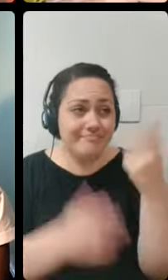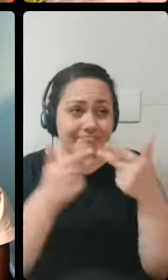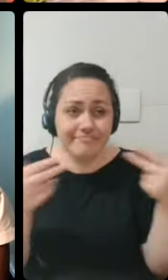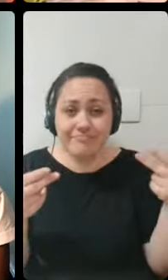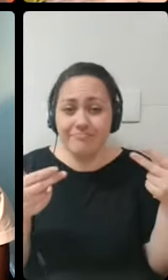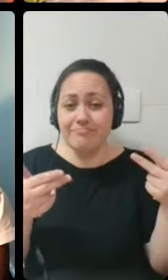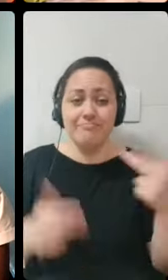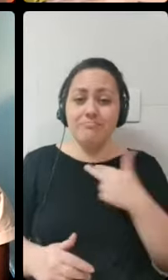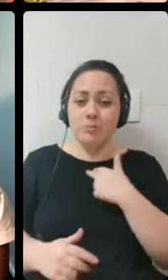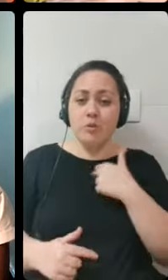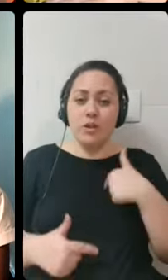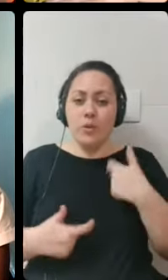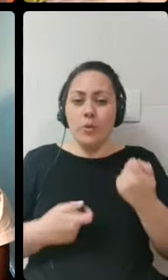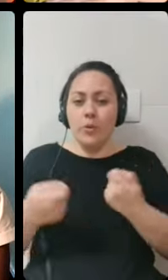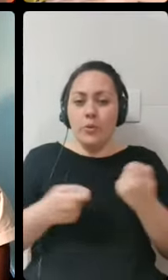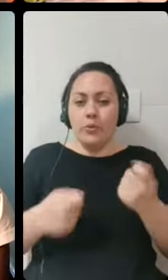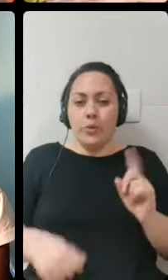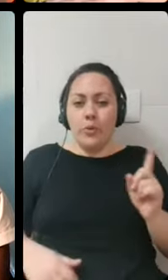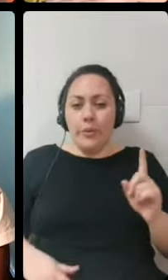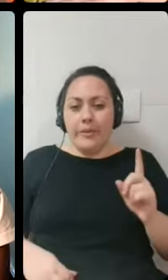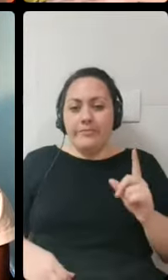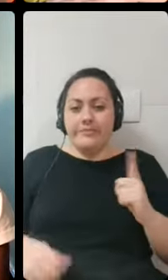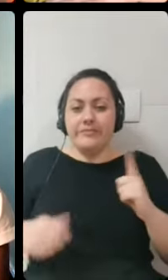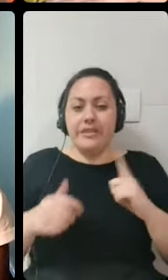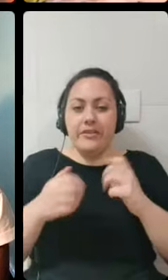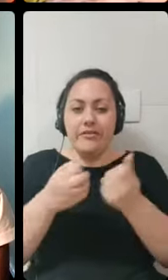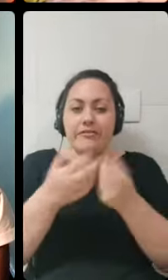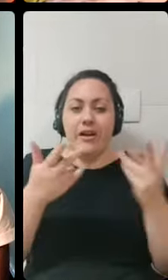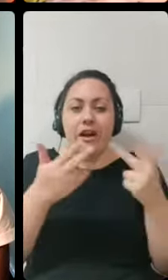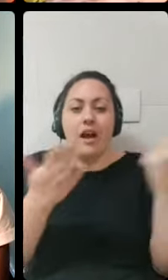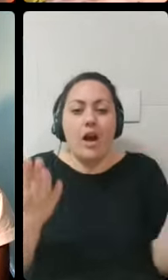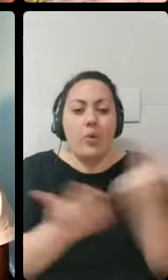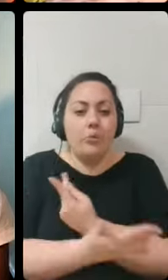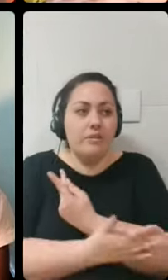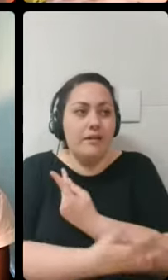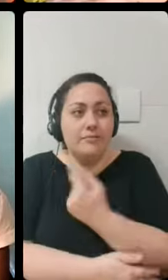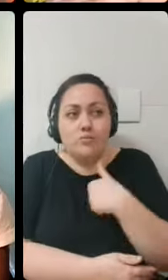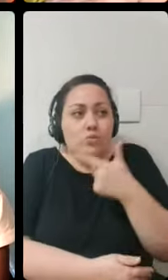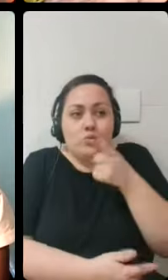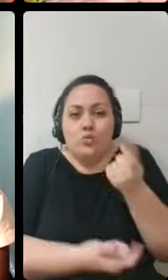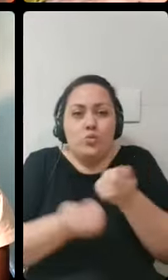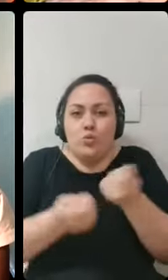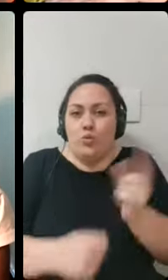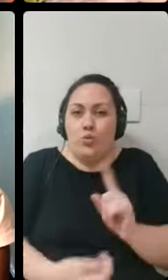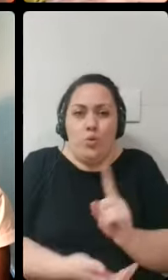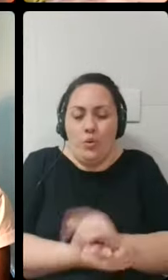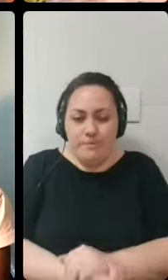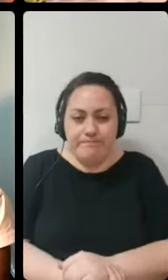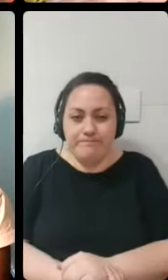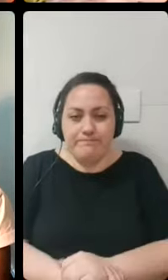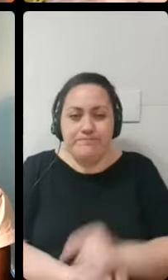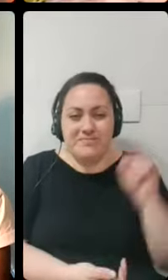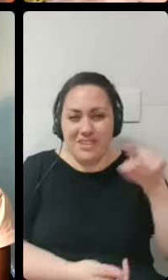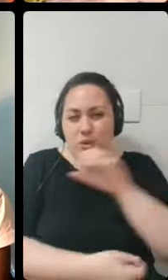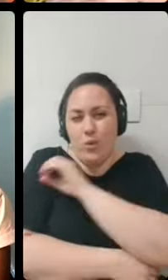A gente se deparou com várias situações de coisas que fugiam do nosso controle, né? Nessa oficina mesmo do Papo Reto,